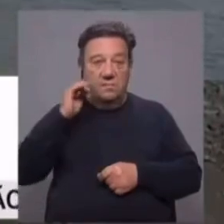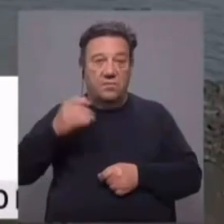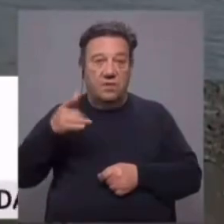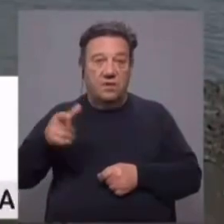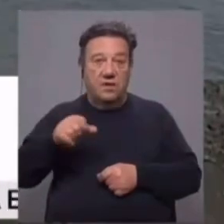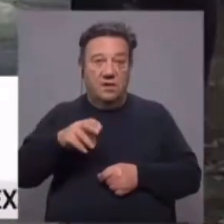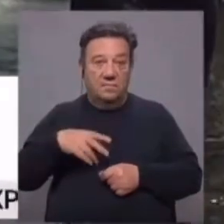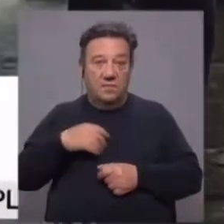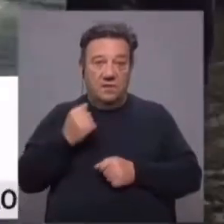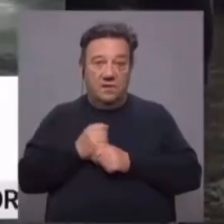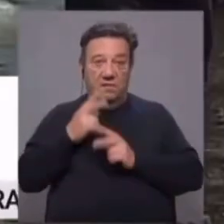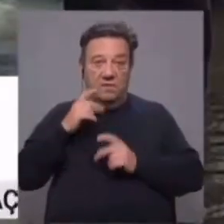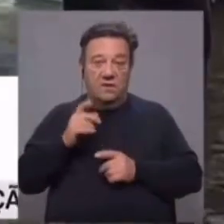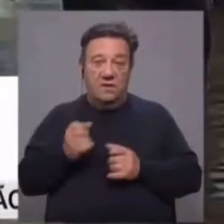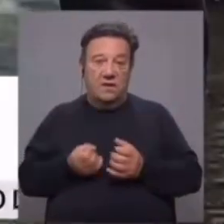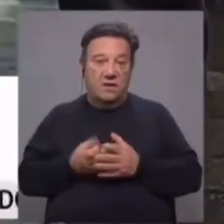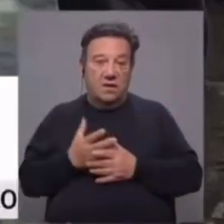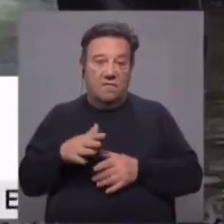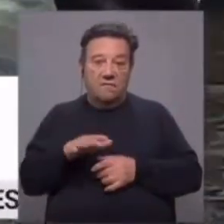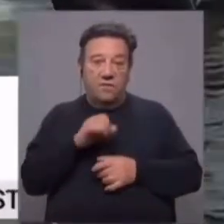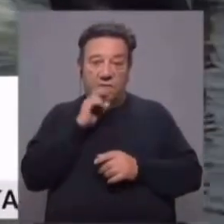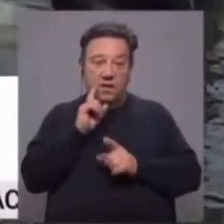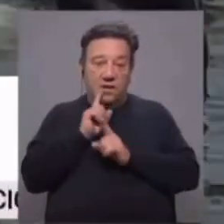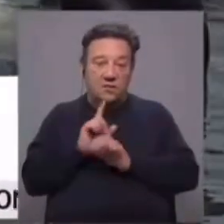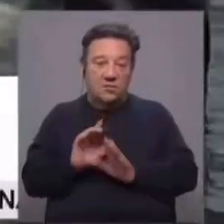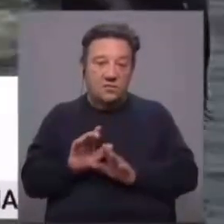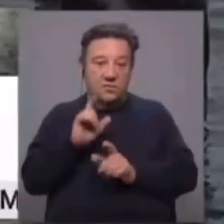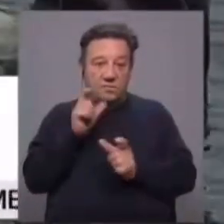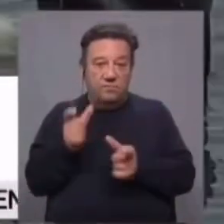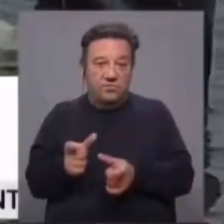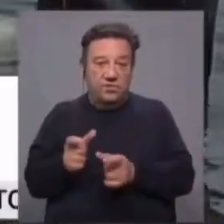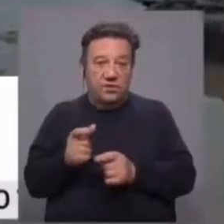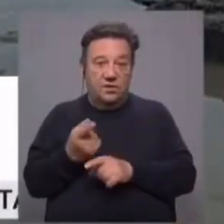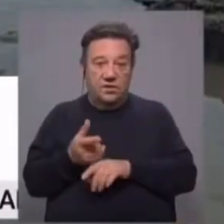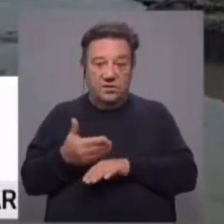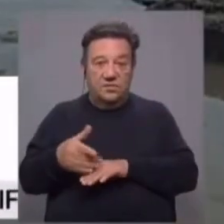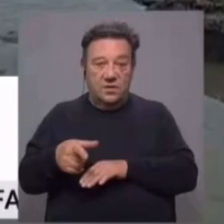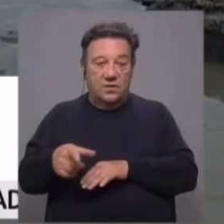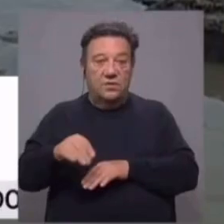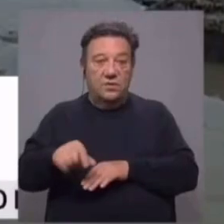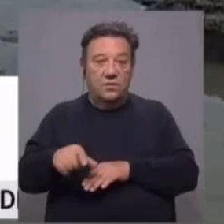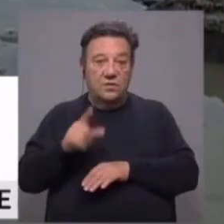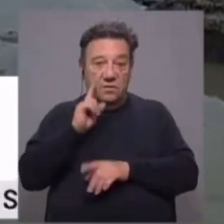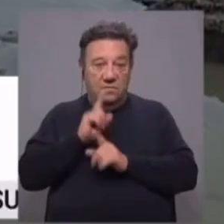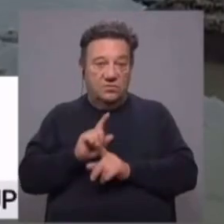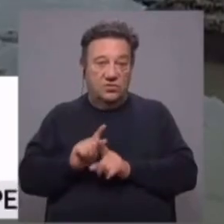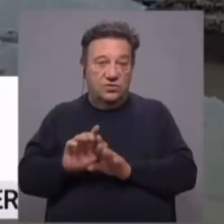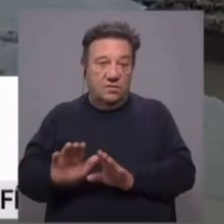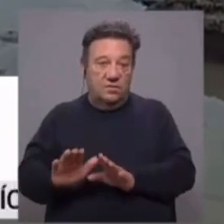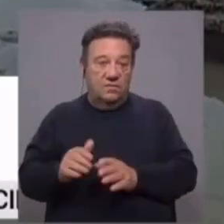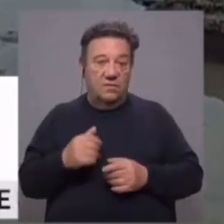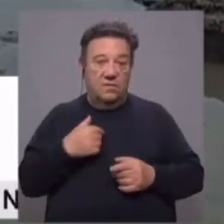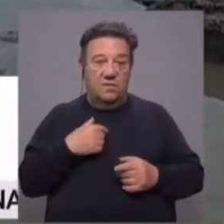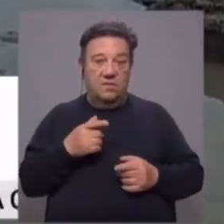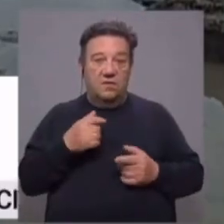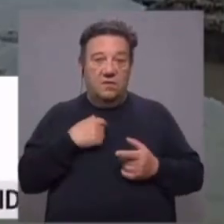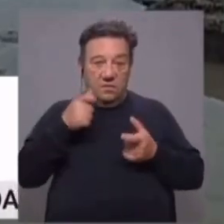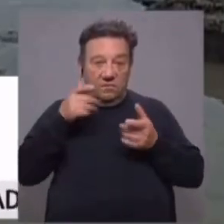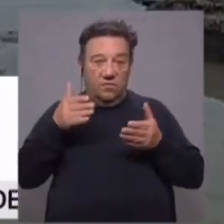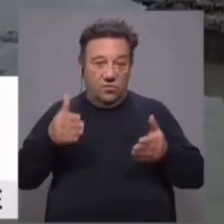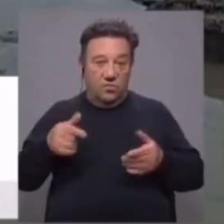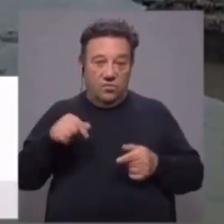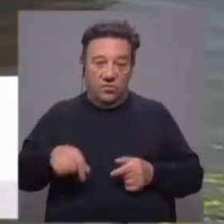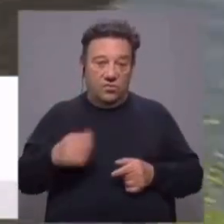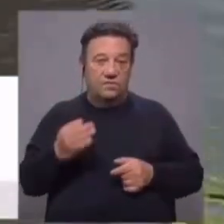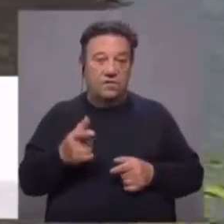equipa de investigadores é criar uma forma de conservar e proteger estes vestígios no local em que os mesmos se encontram. O nosso grande foco hoje realmente